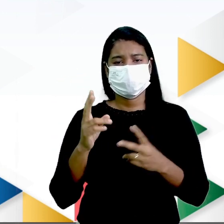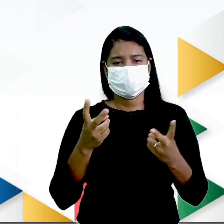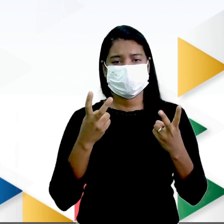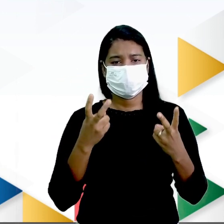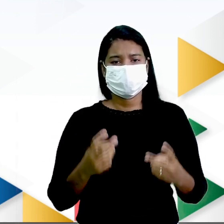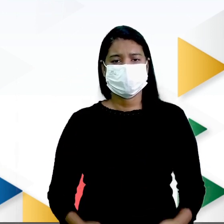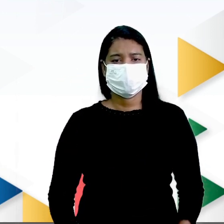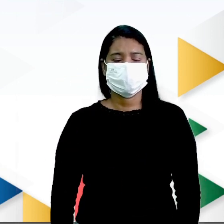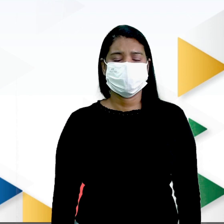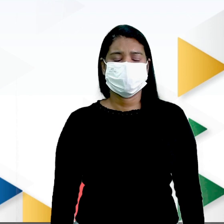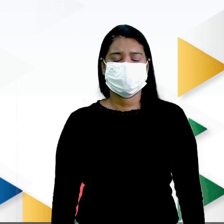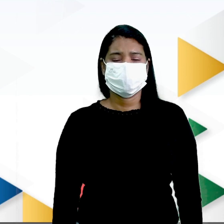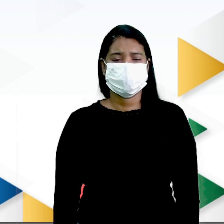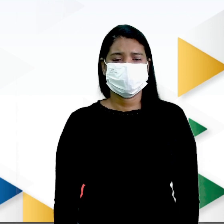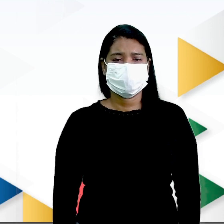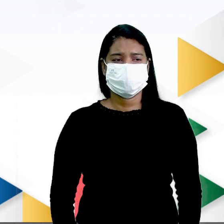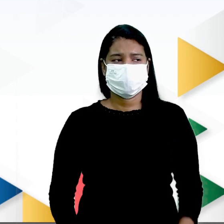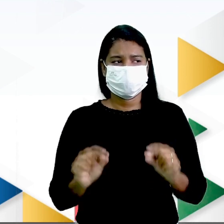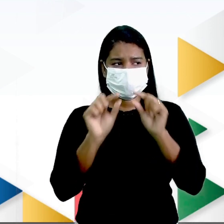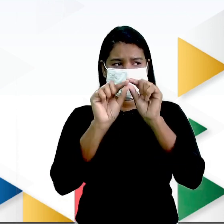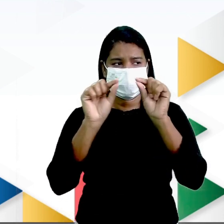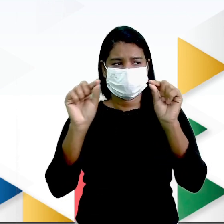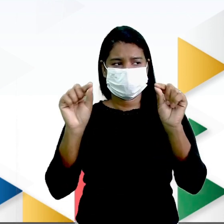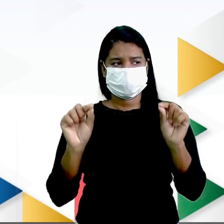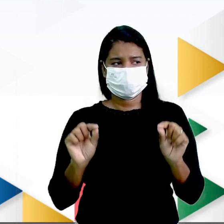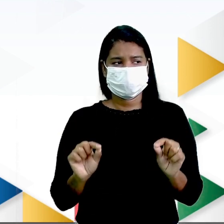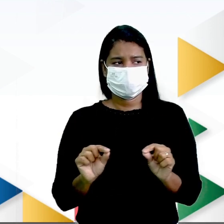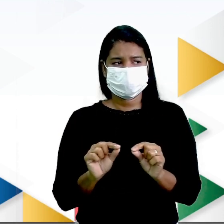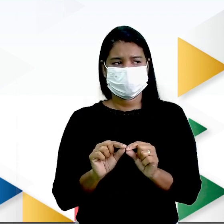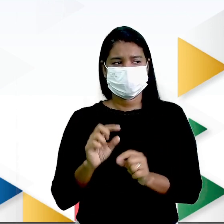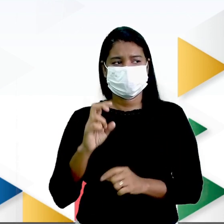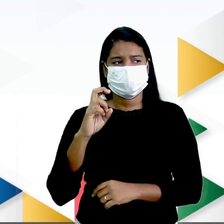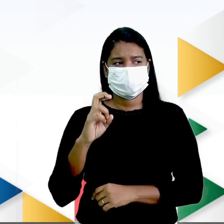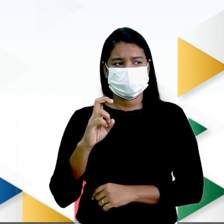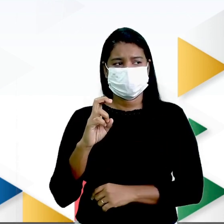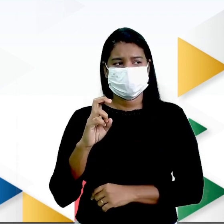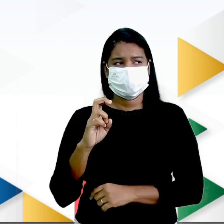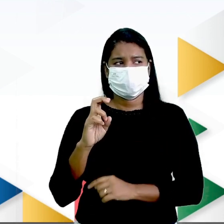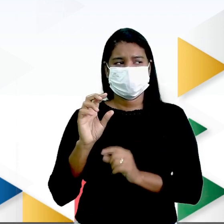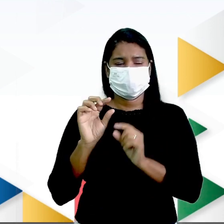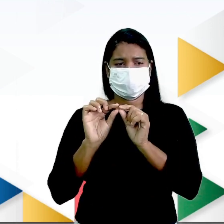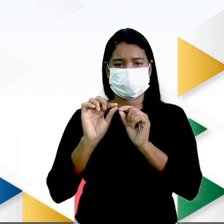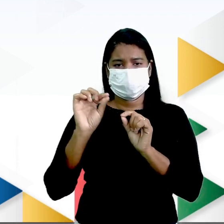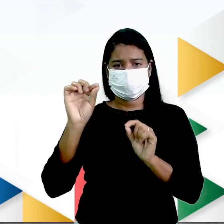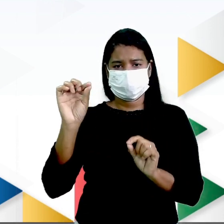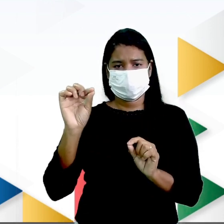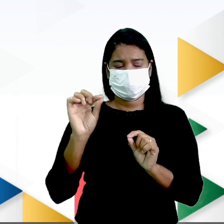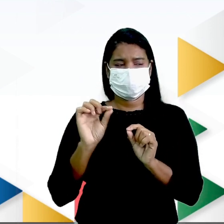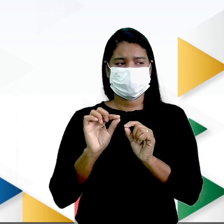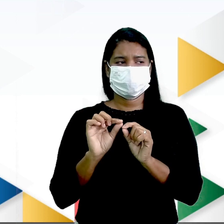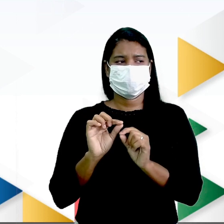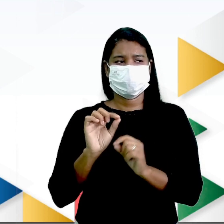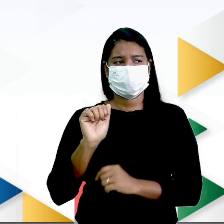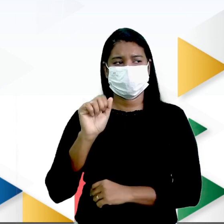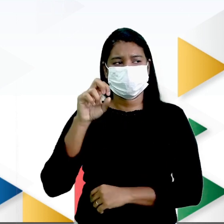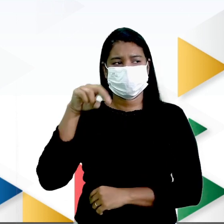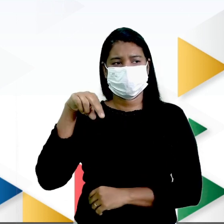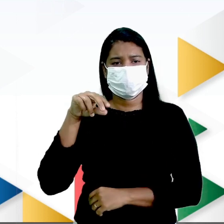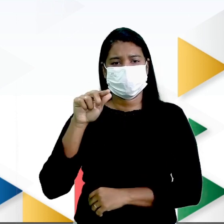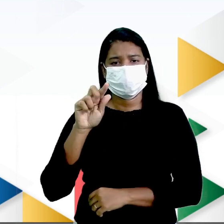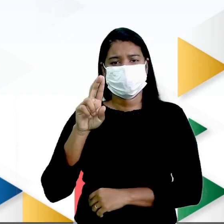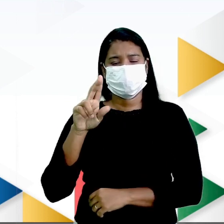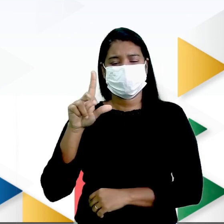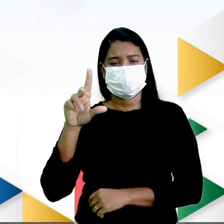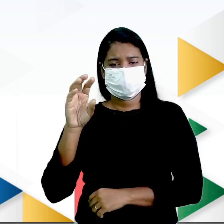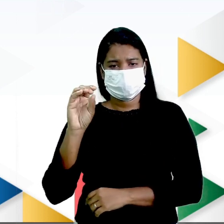Eu tenho 5 lados, 5 vértices e 5 ângulos internos, ok? 5 aberturas de ângulos aí para medir.